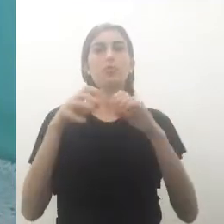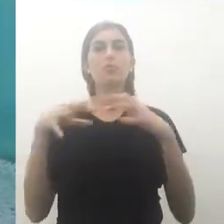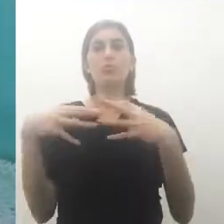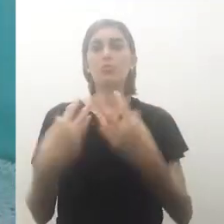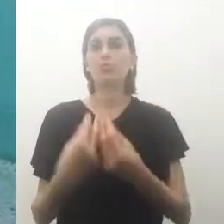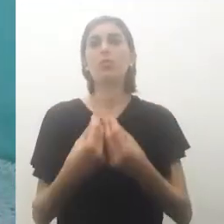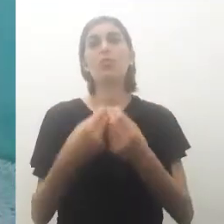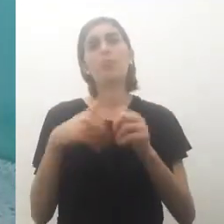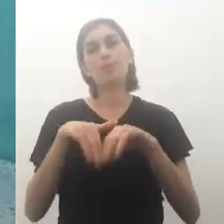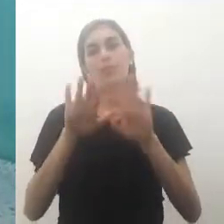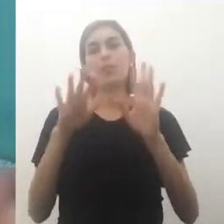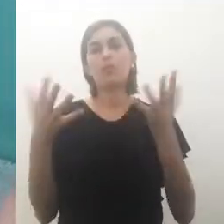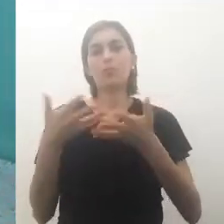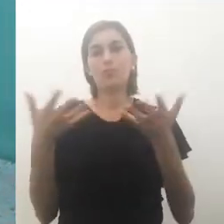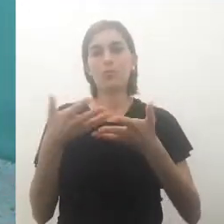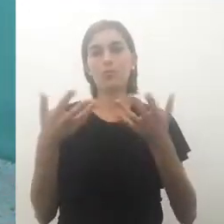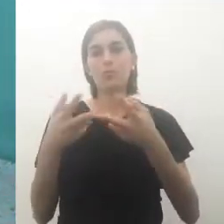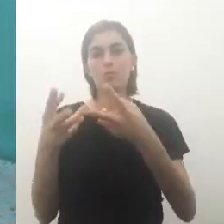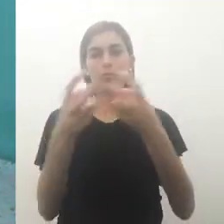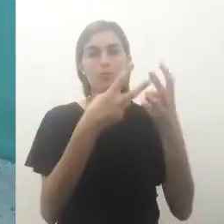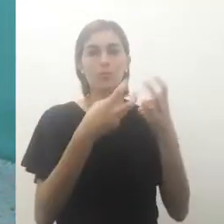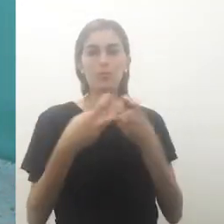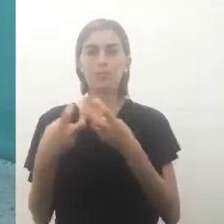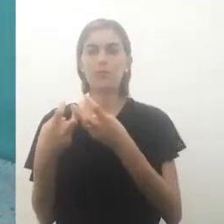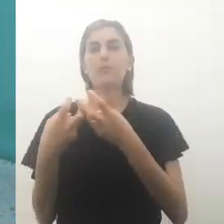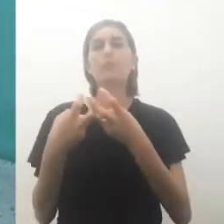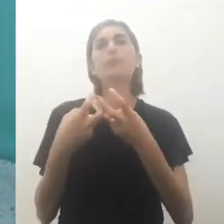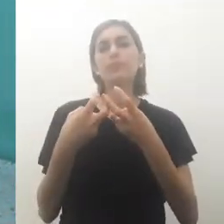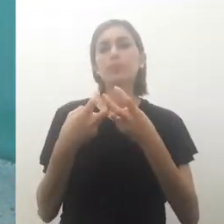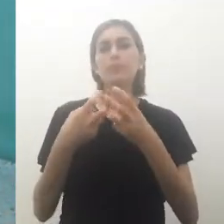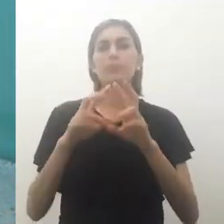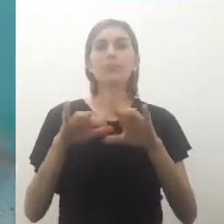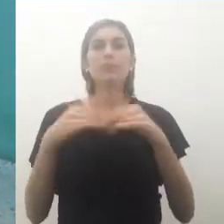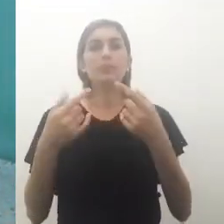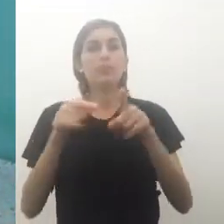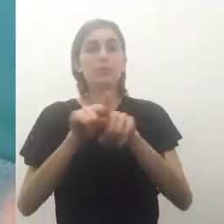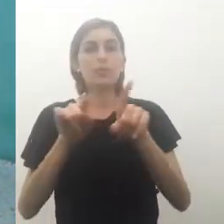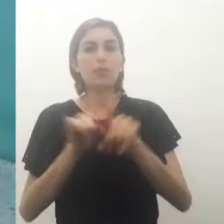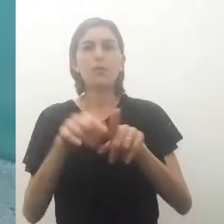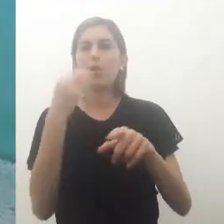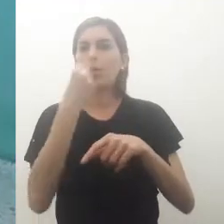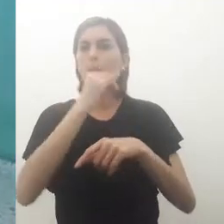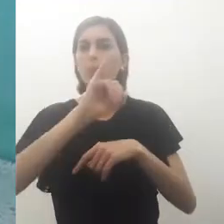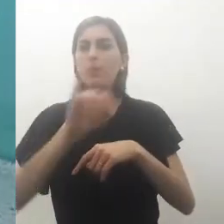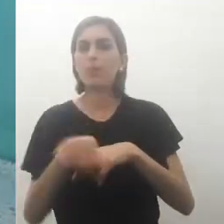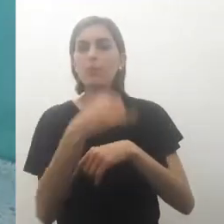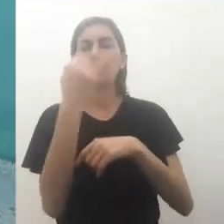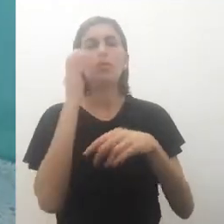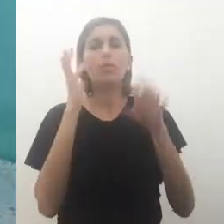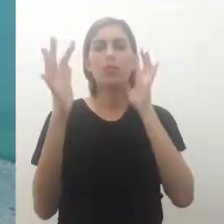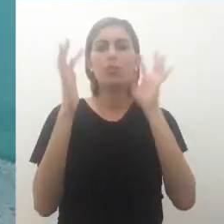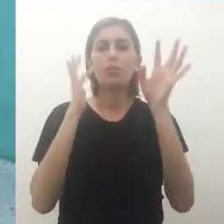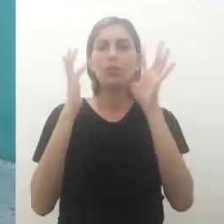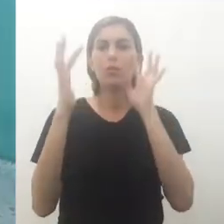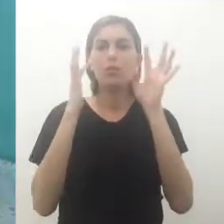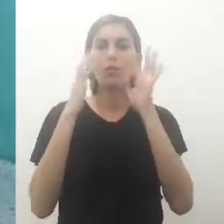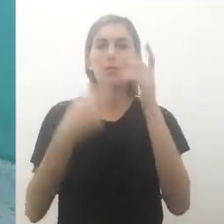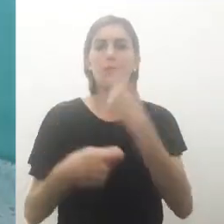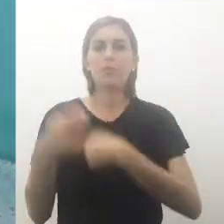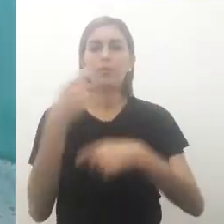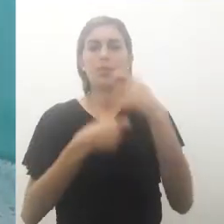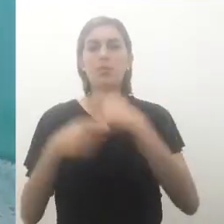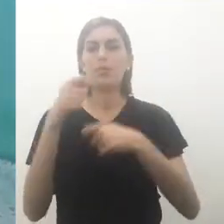fica muito mais evidente quando a gente percebe esses aspectos históricos. Também dá a oportunidade de a gente refletir um pouquinho sobre o